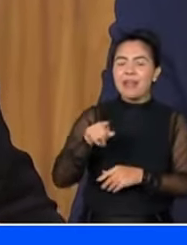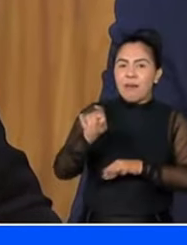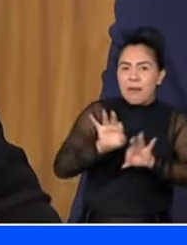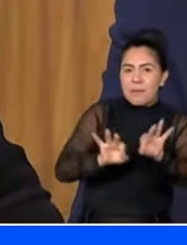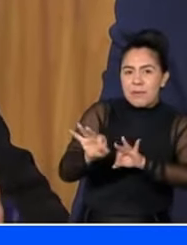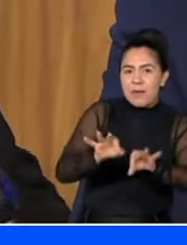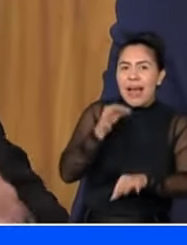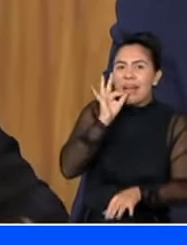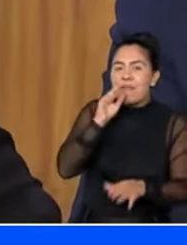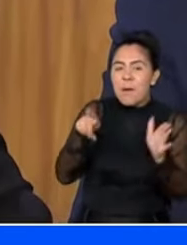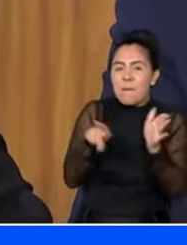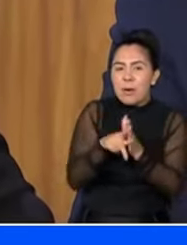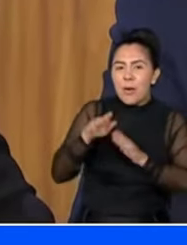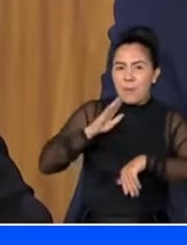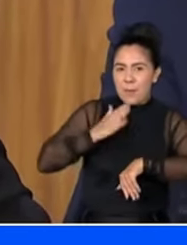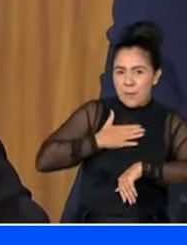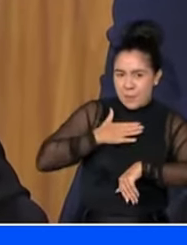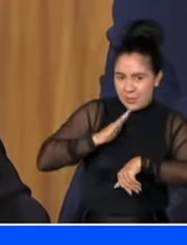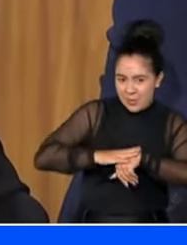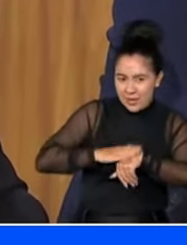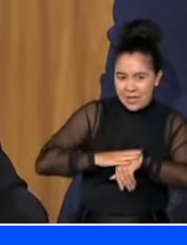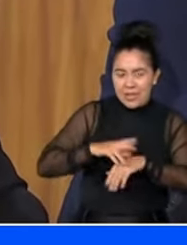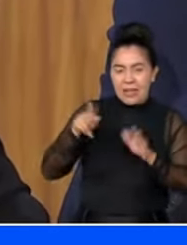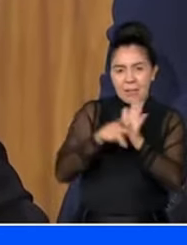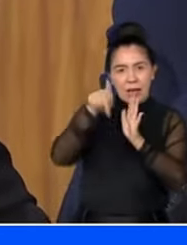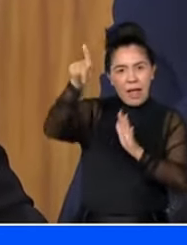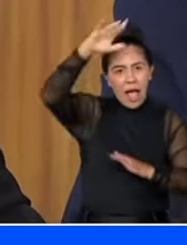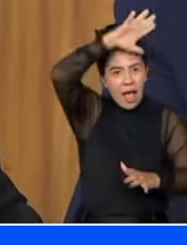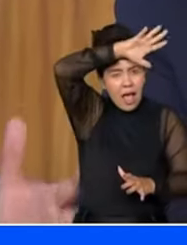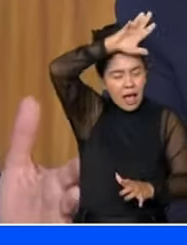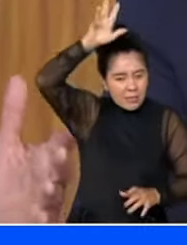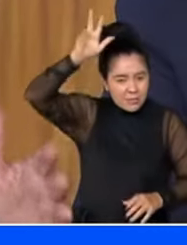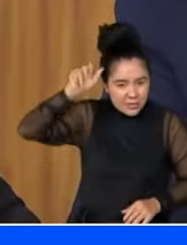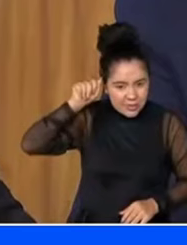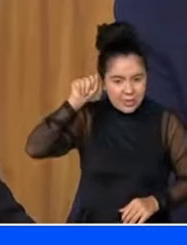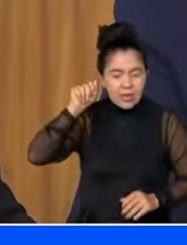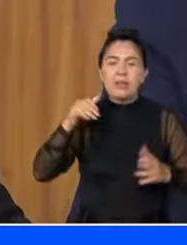café, café da Amazônia, é um robusto amazônico, e isso mostra